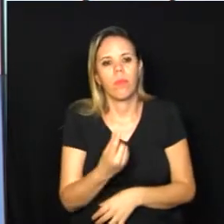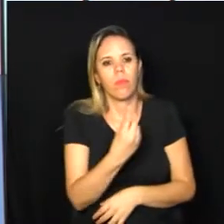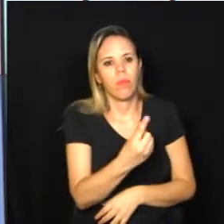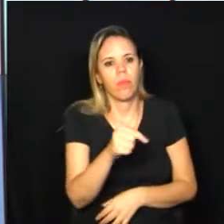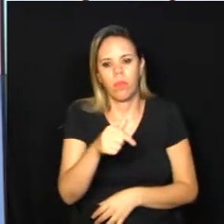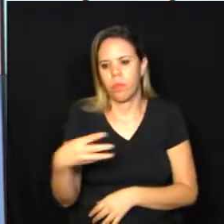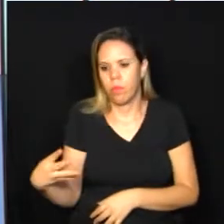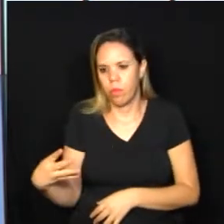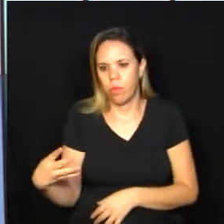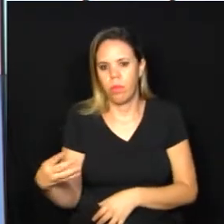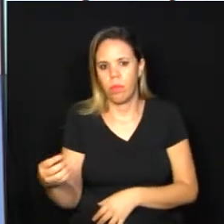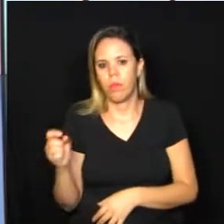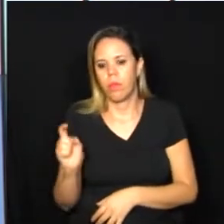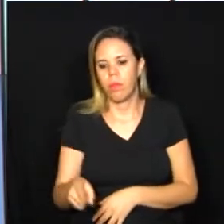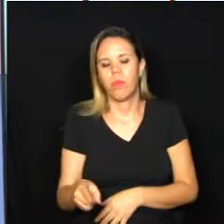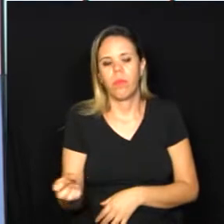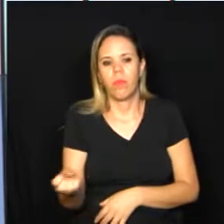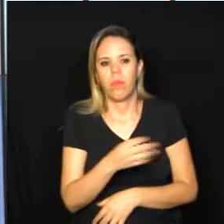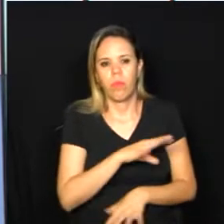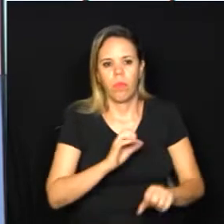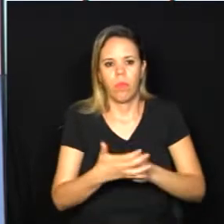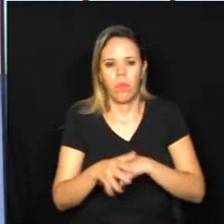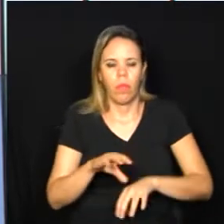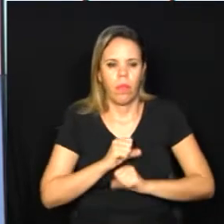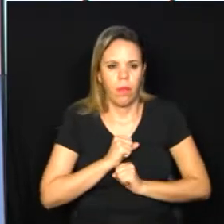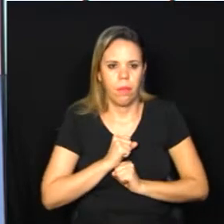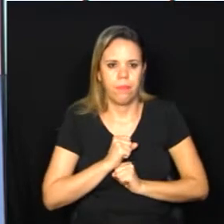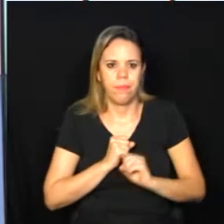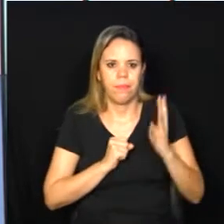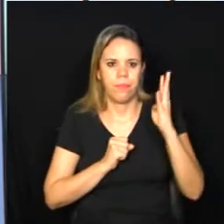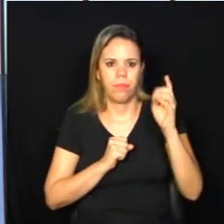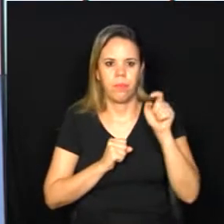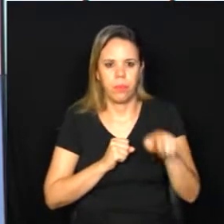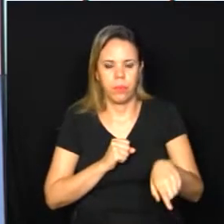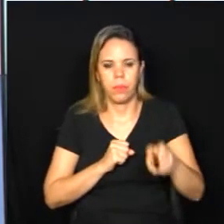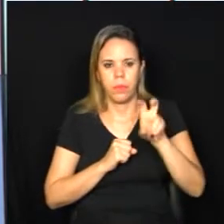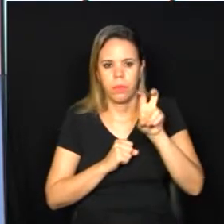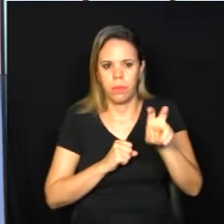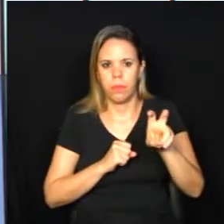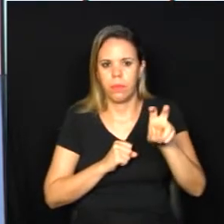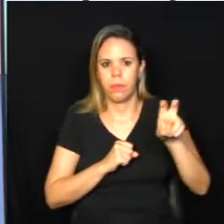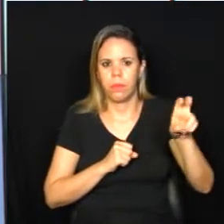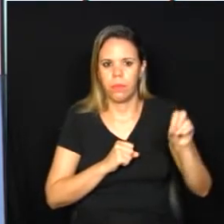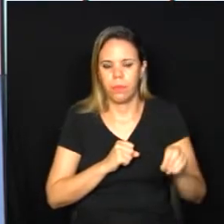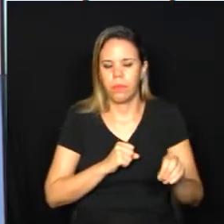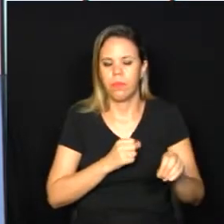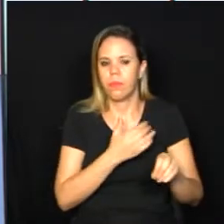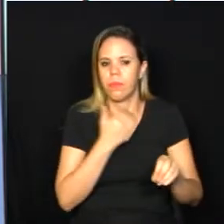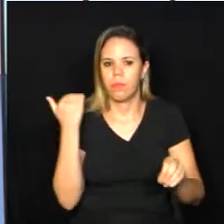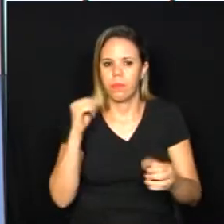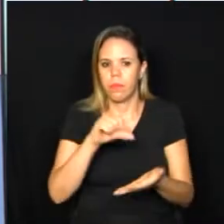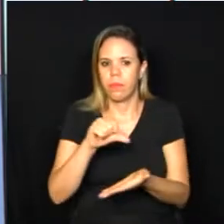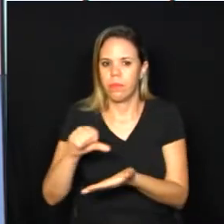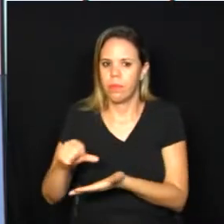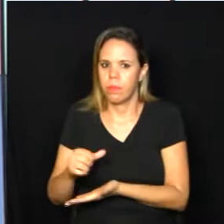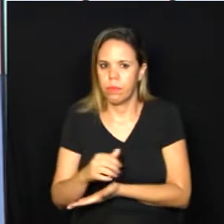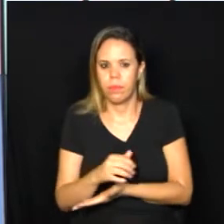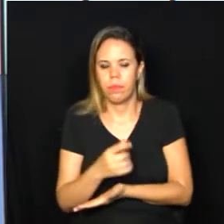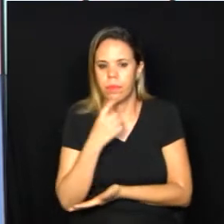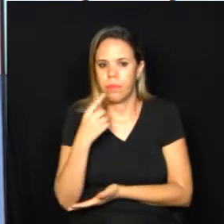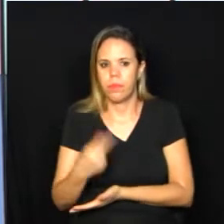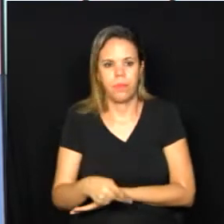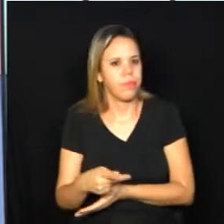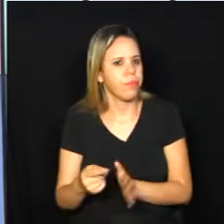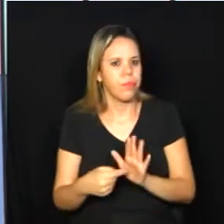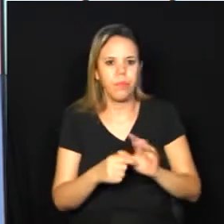174.500 novos casos da doença, sendo 4.500 mortes na região de Campinas. Não é aquele